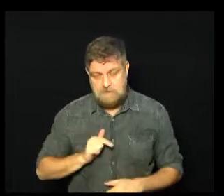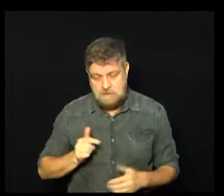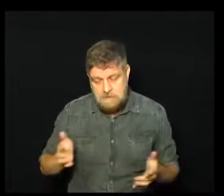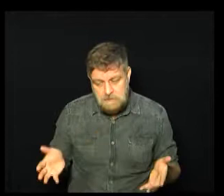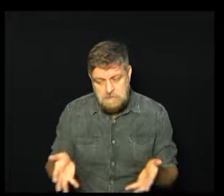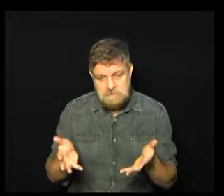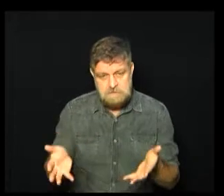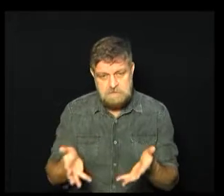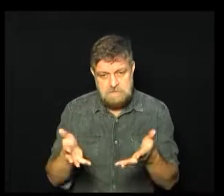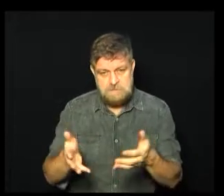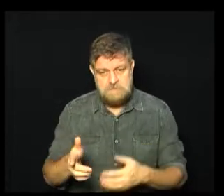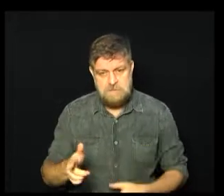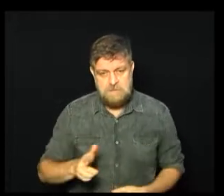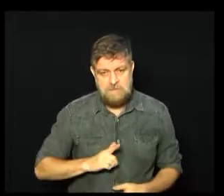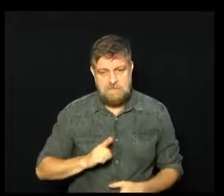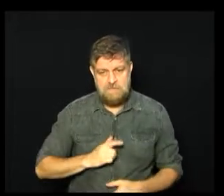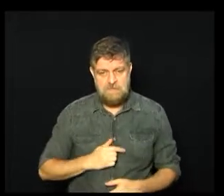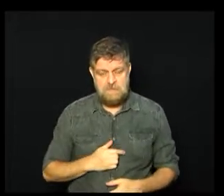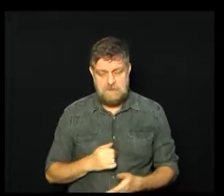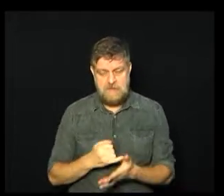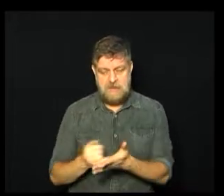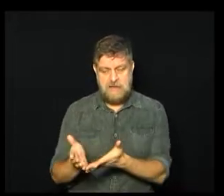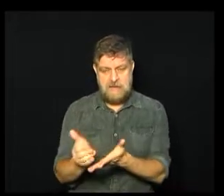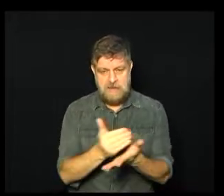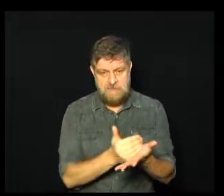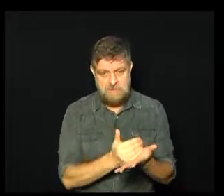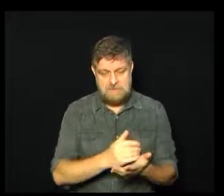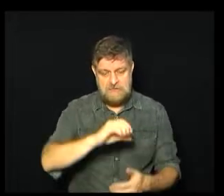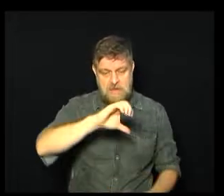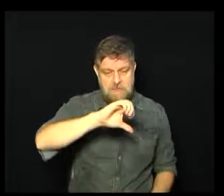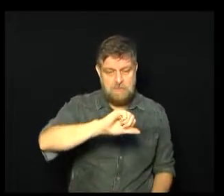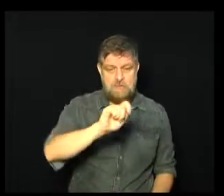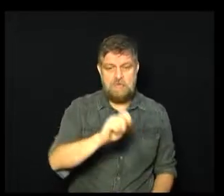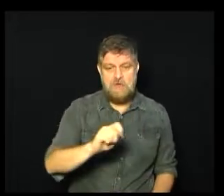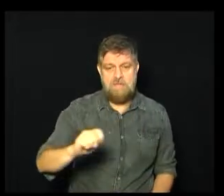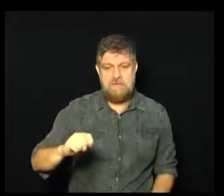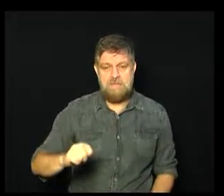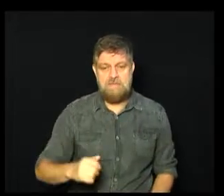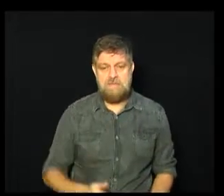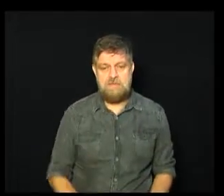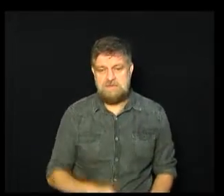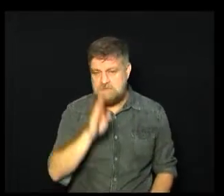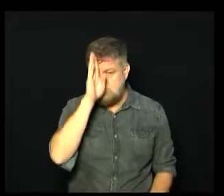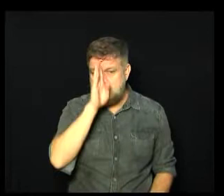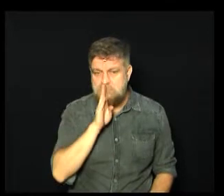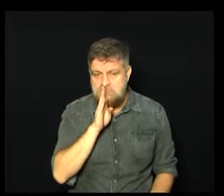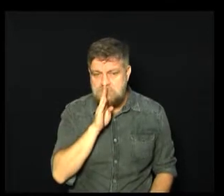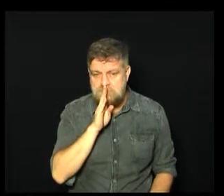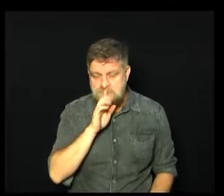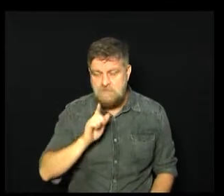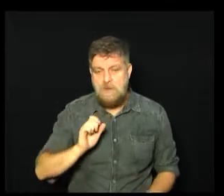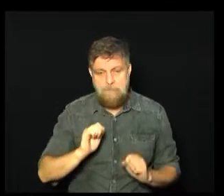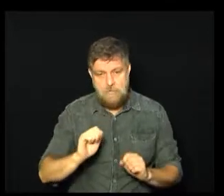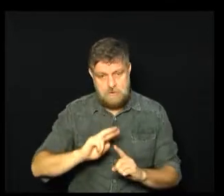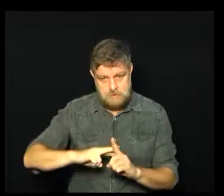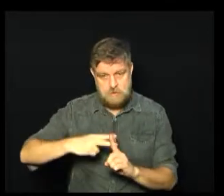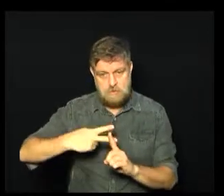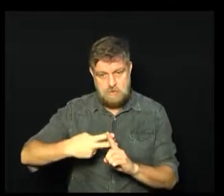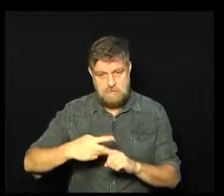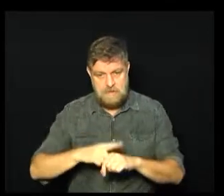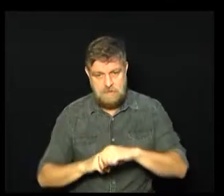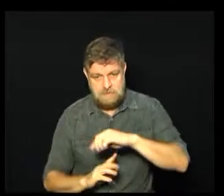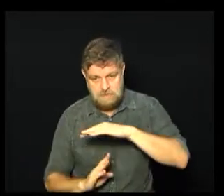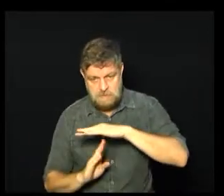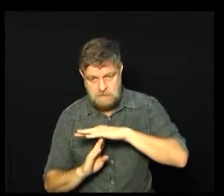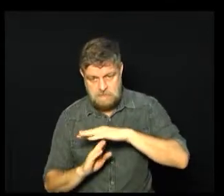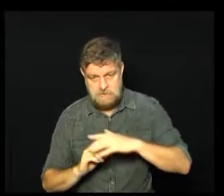com isenção de taxas por 9 meses, né, prorrogáveis por igual período, a simplificação